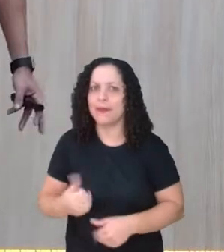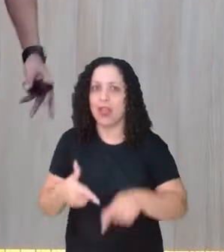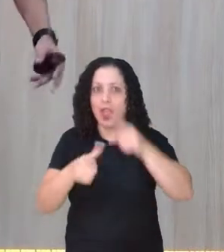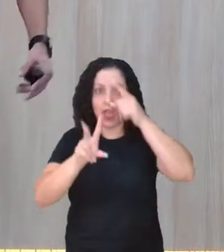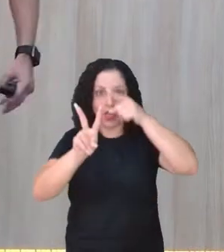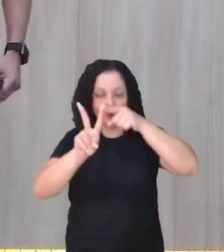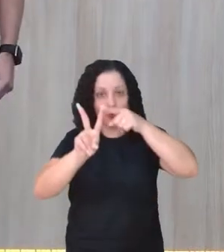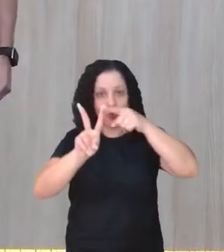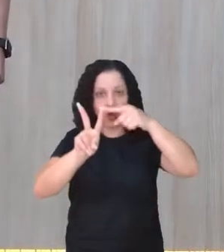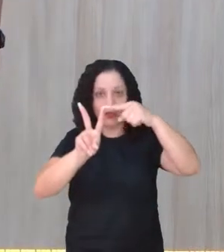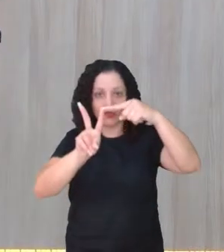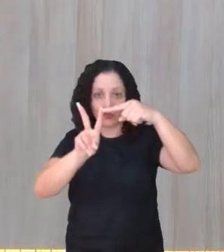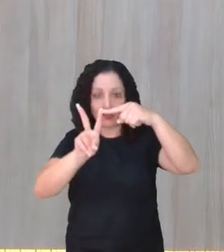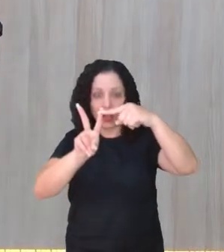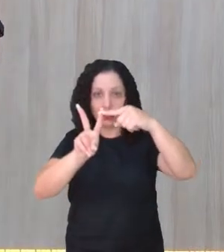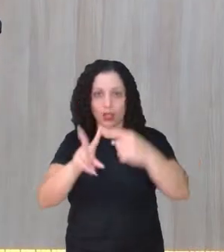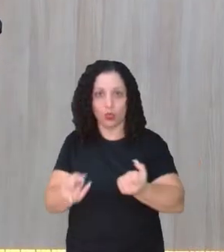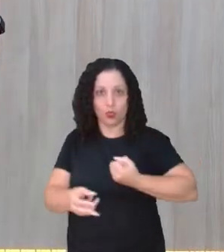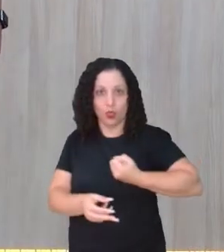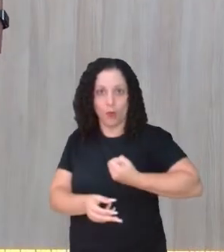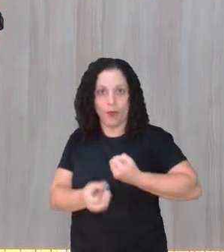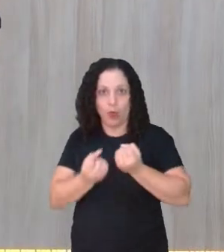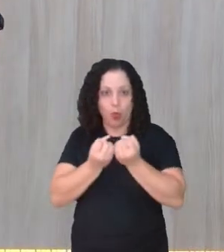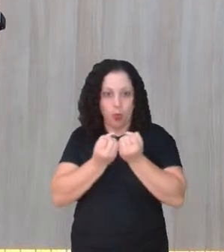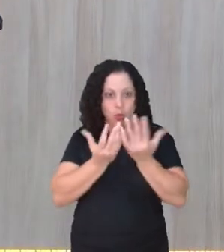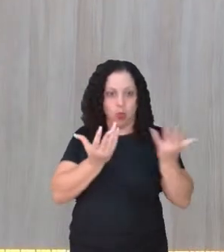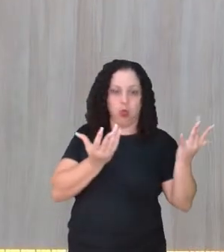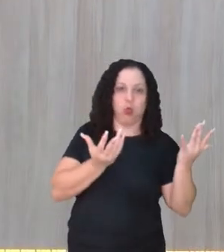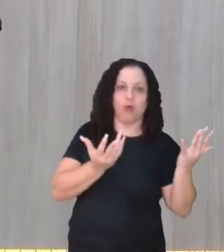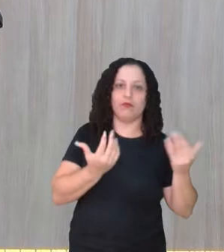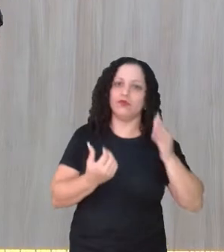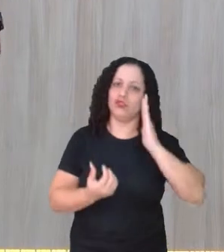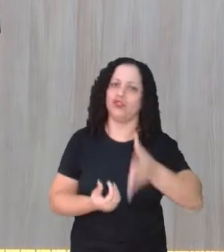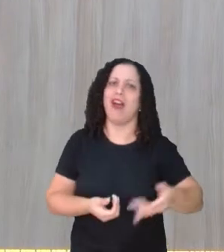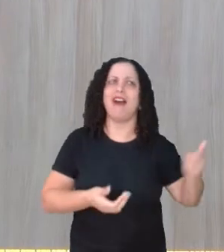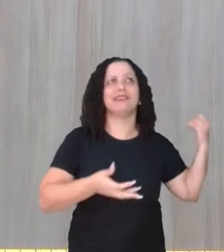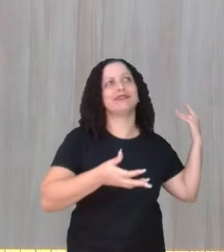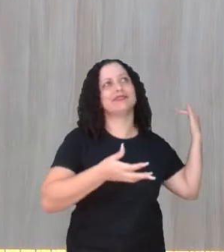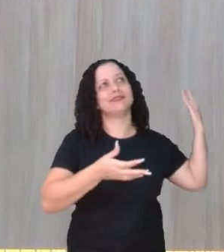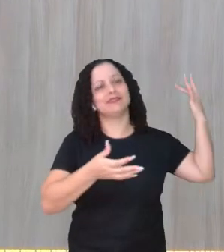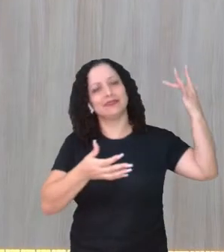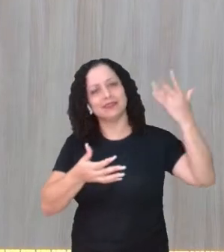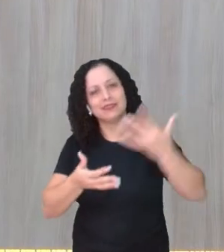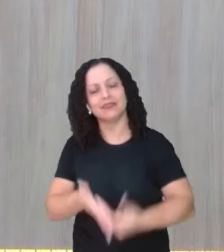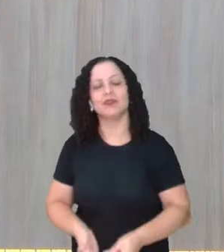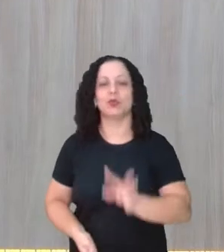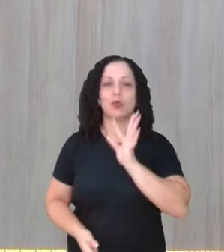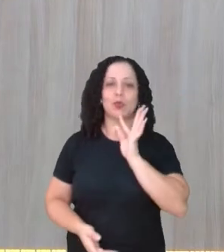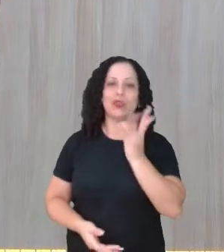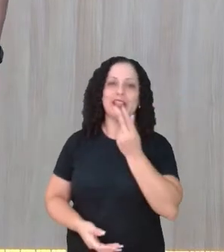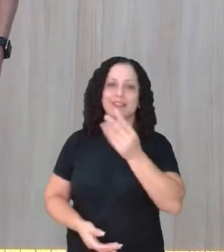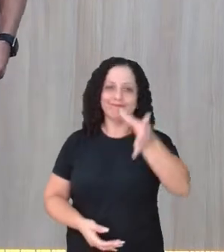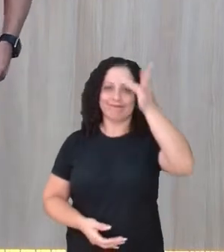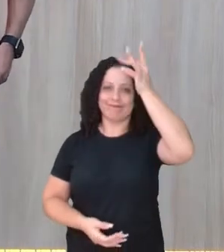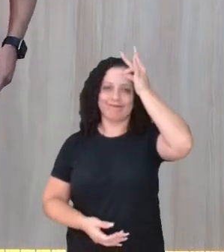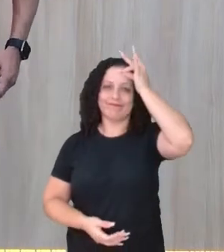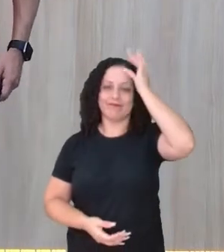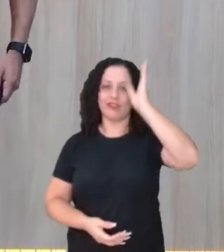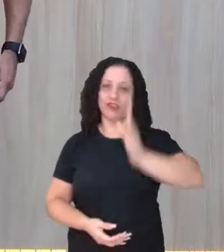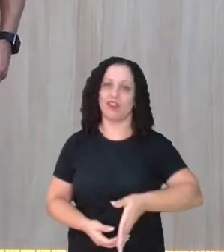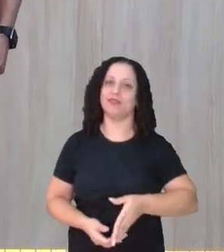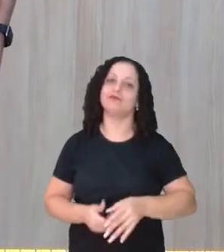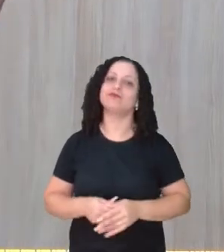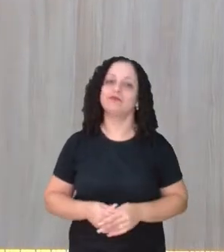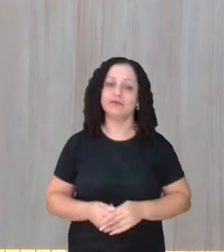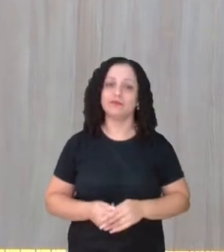grande desse? É porque a gente já vem fazendo há muito tempo, então já está dentro do HD, certo? Então,